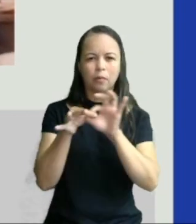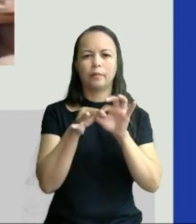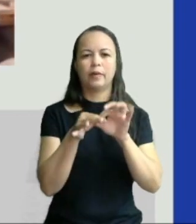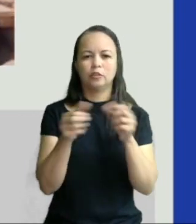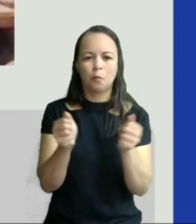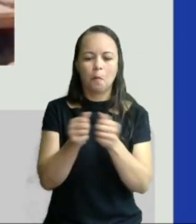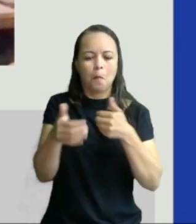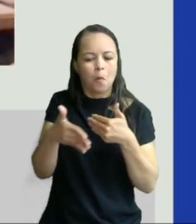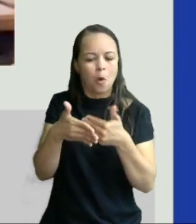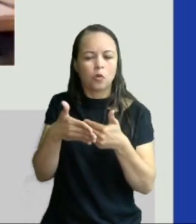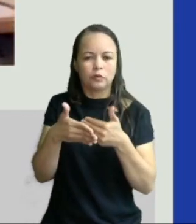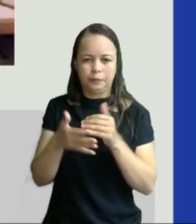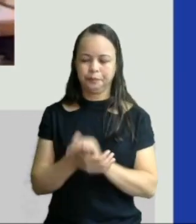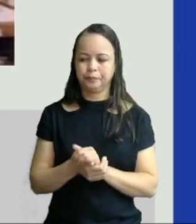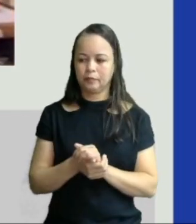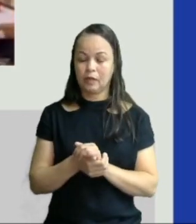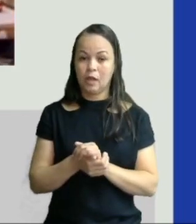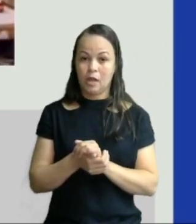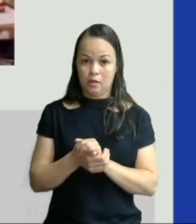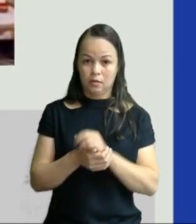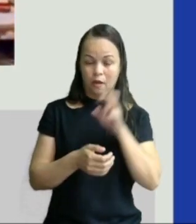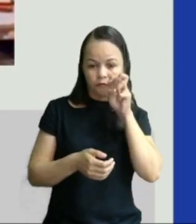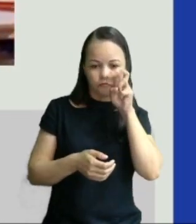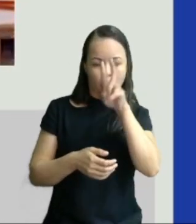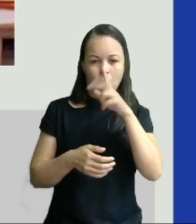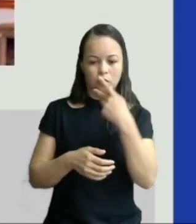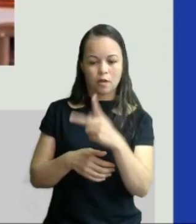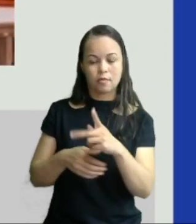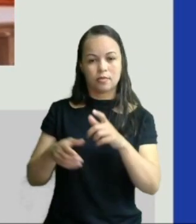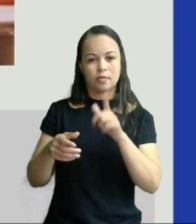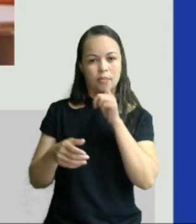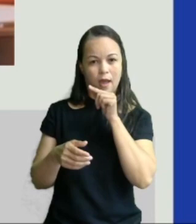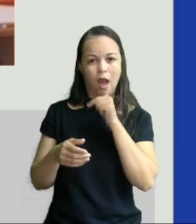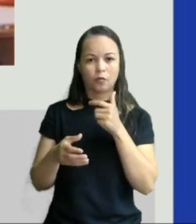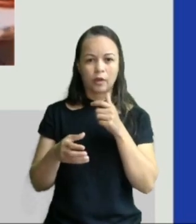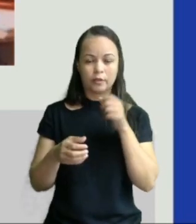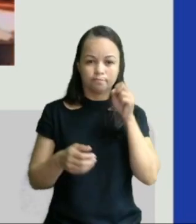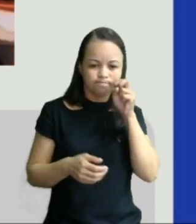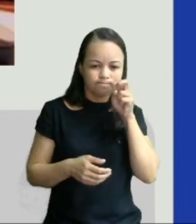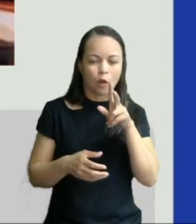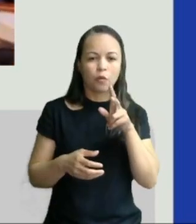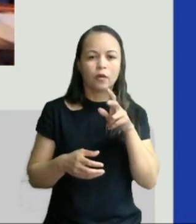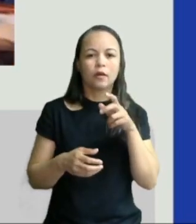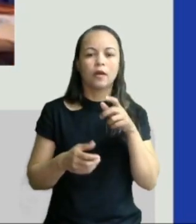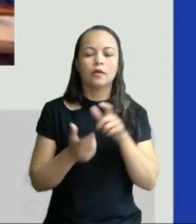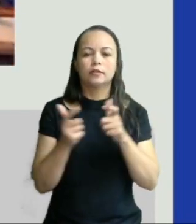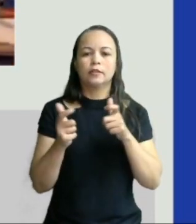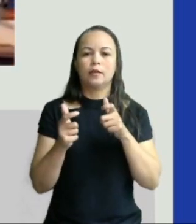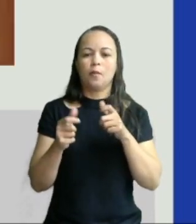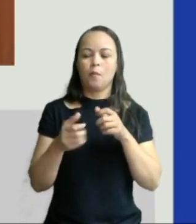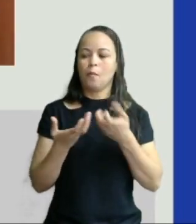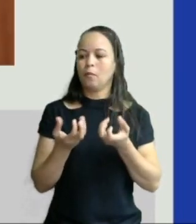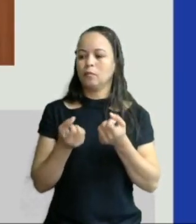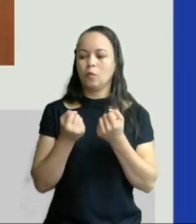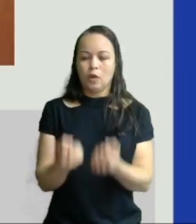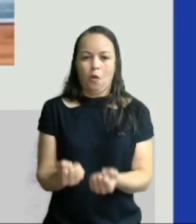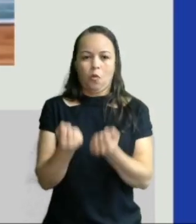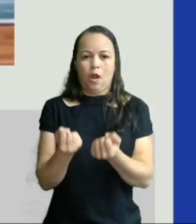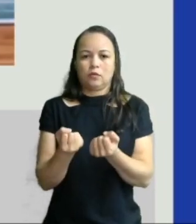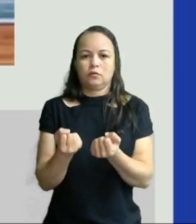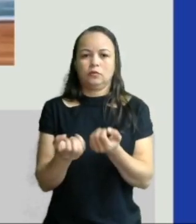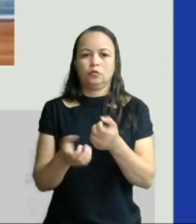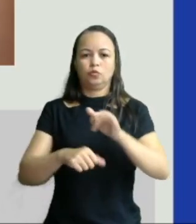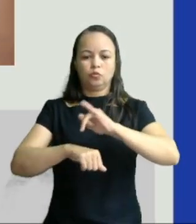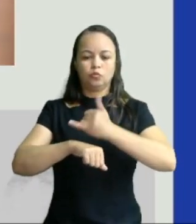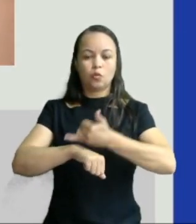outro. Essa força na água é tão grande que se a gente colocar um pedaço de aço na água, pode ser que ele não afunde.